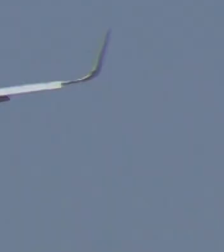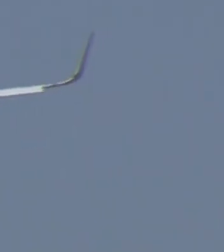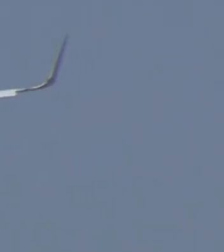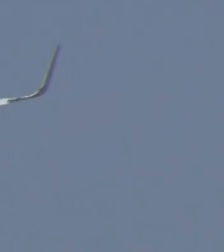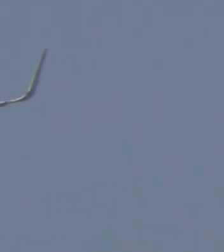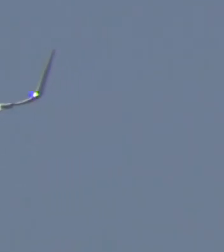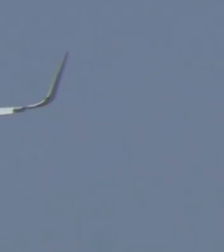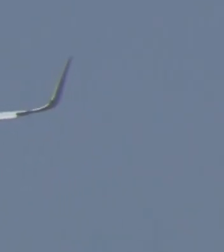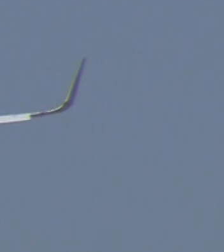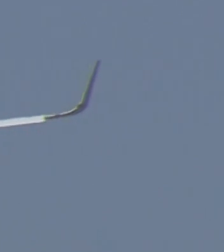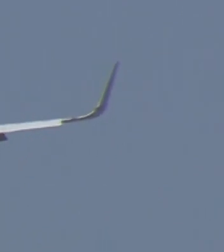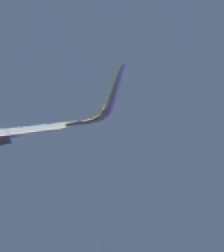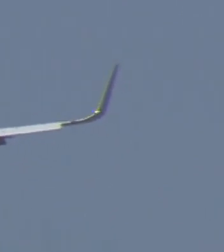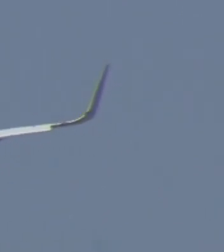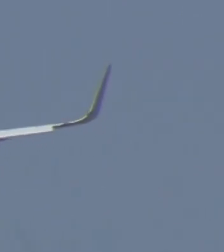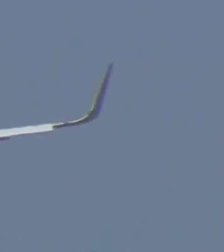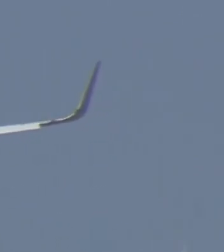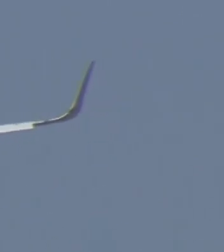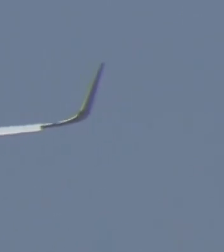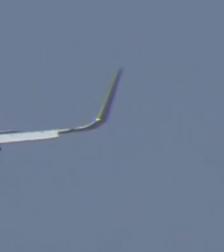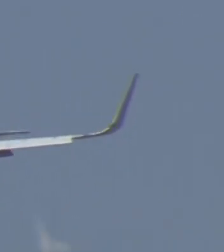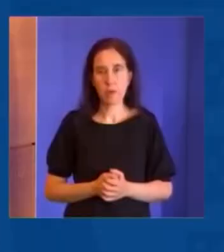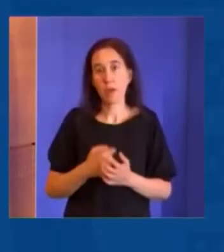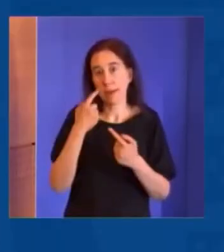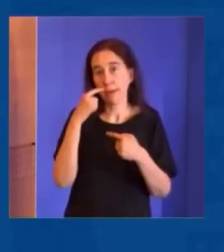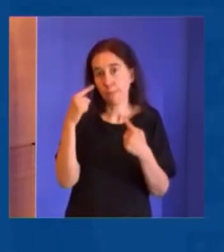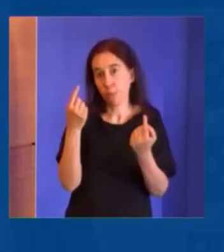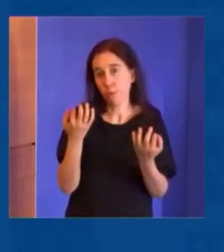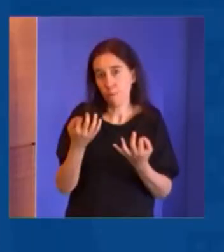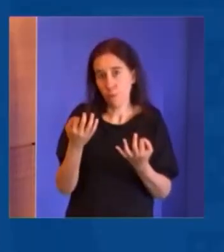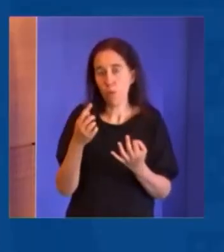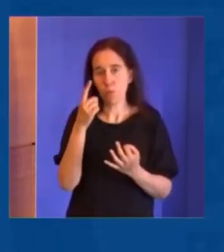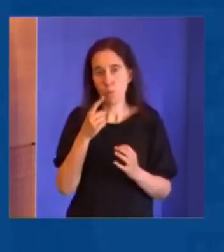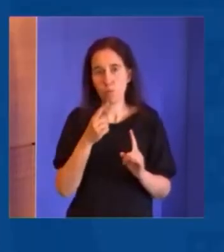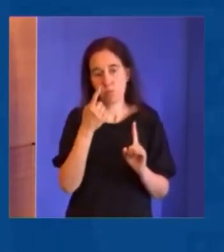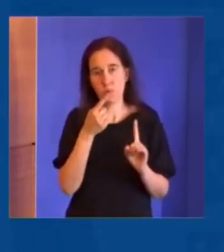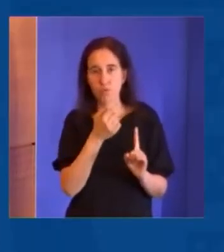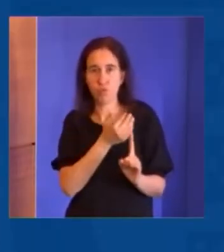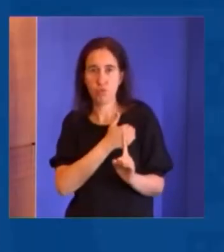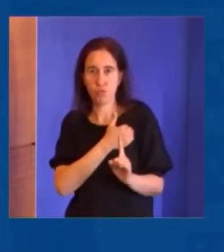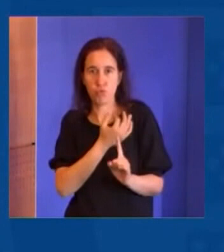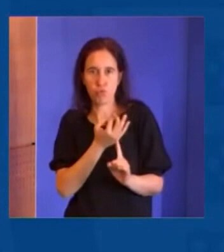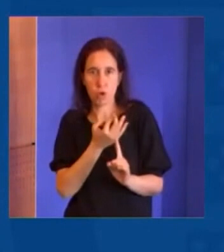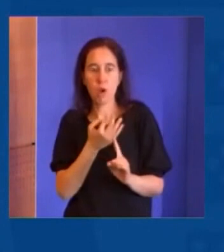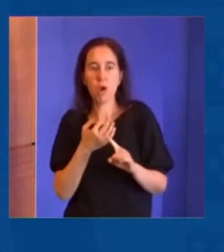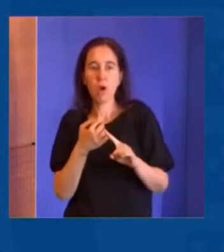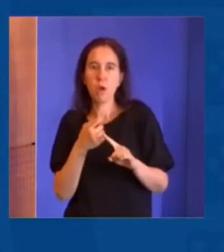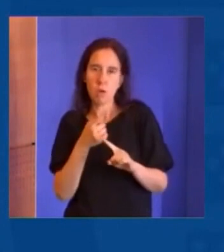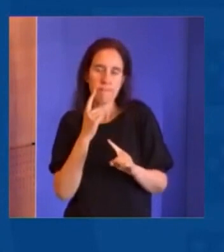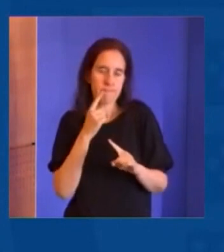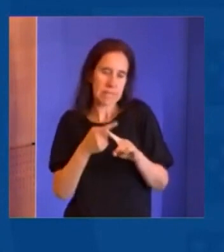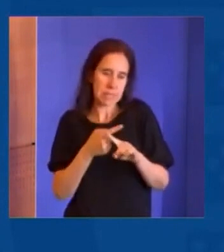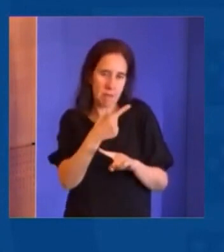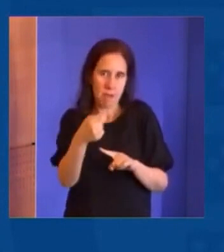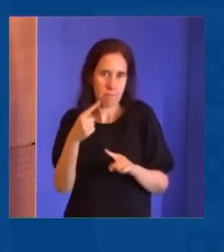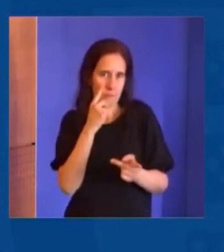companhia afetarem a valorização da empresa. É público que houve um market sounding e, portanto, estamos a avaliar, há interessados, sim, é